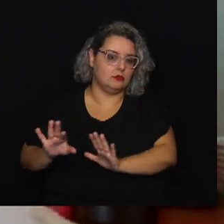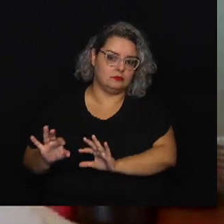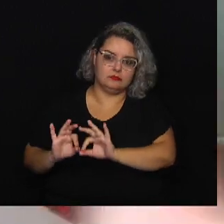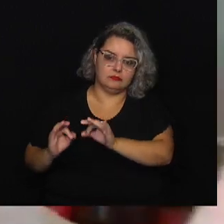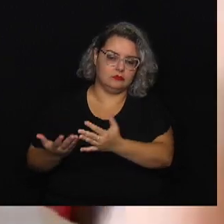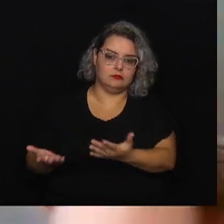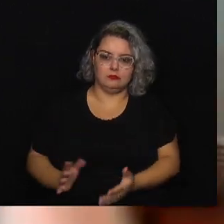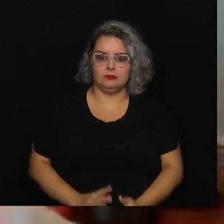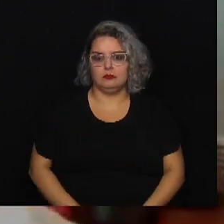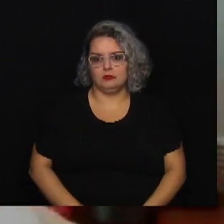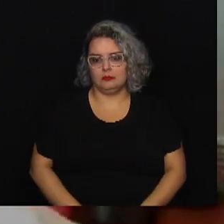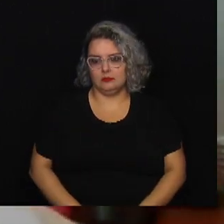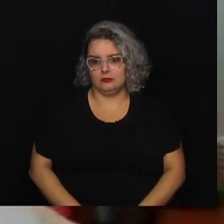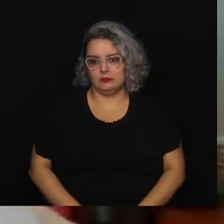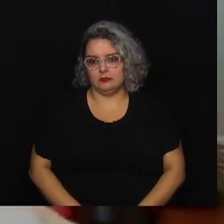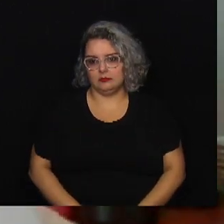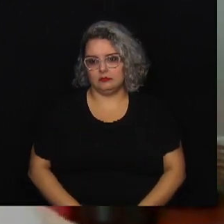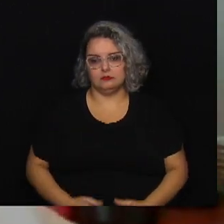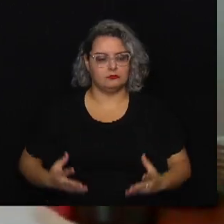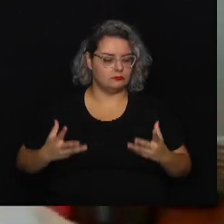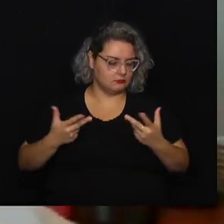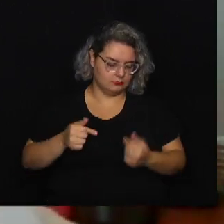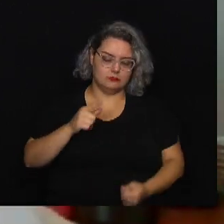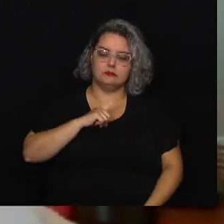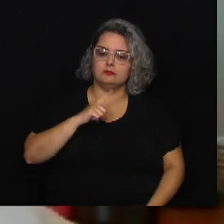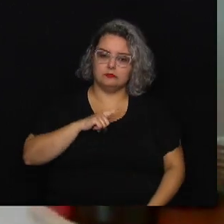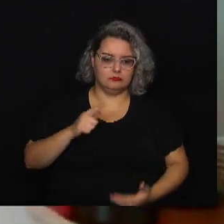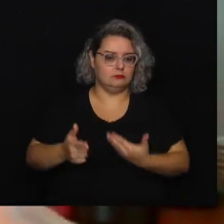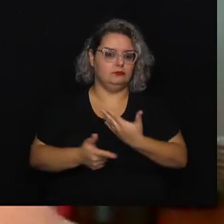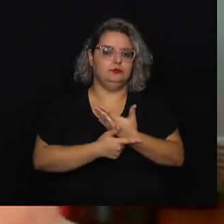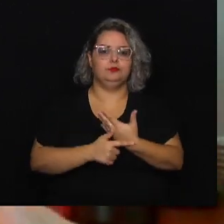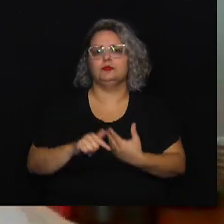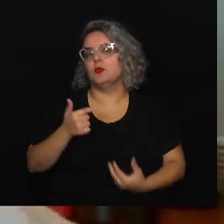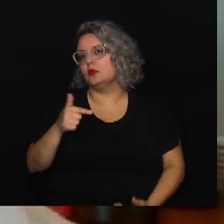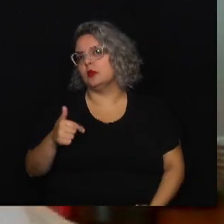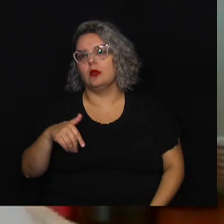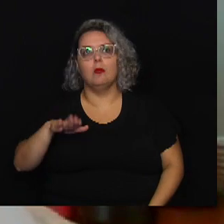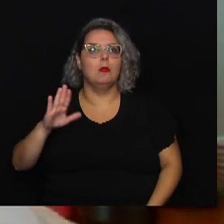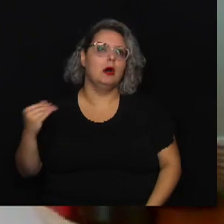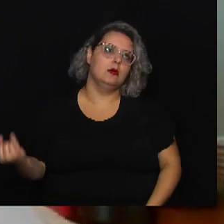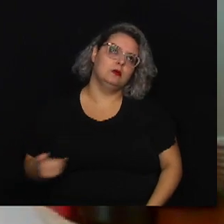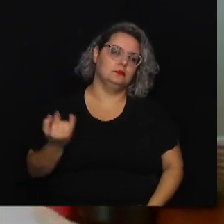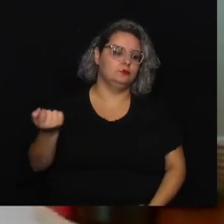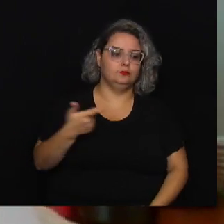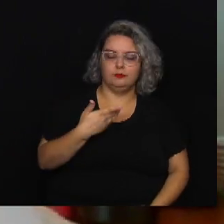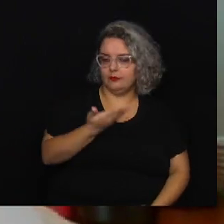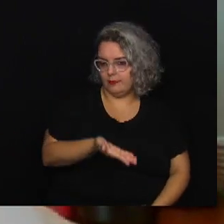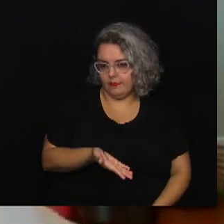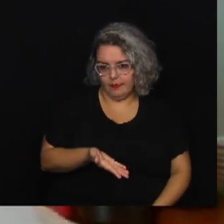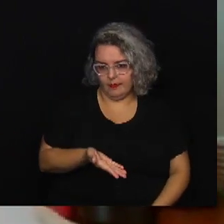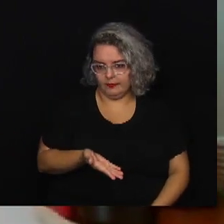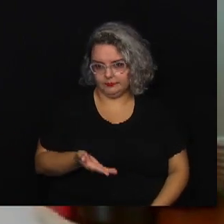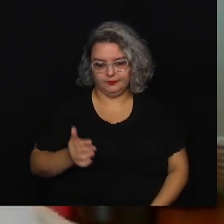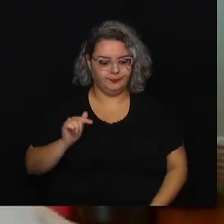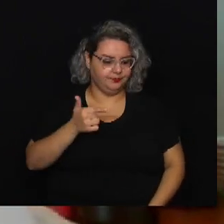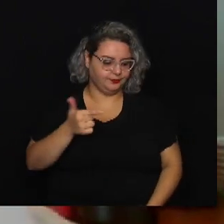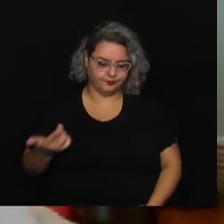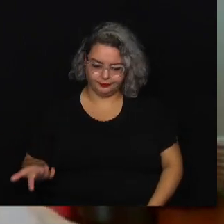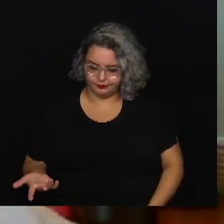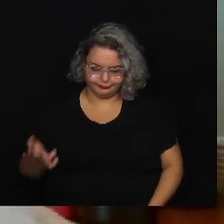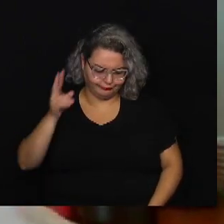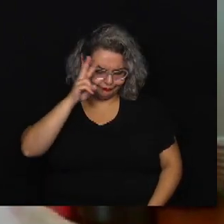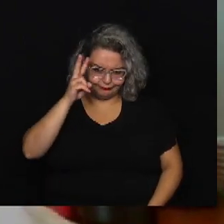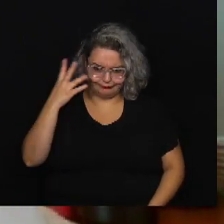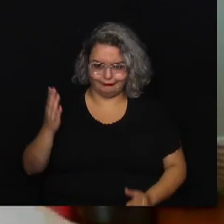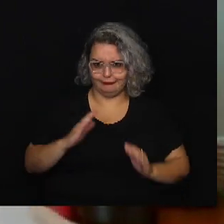né? Todas têm o seu papel, não tem um papel mais importante do que o outro, né? E também não tem essa história de a